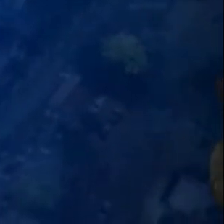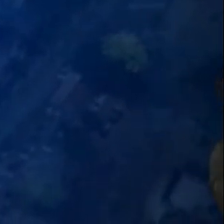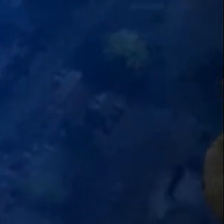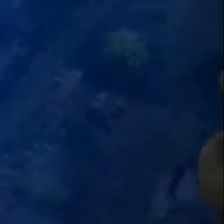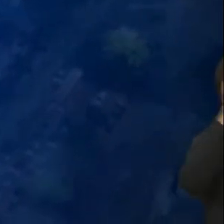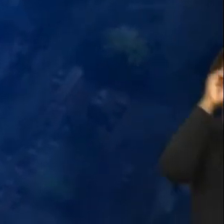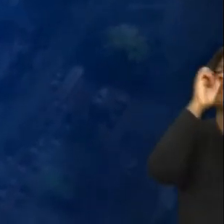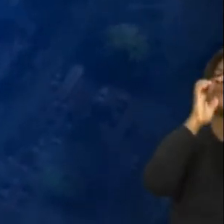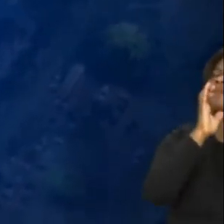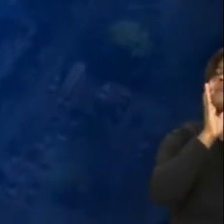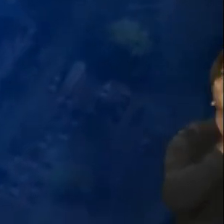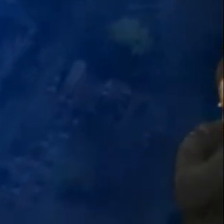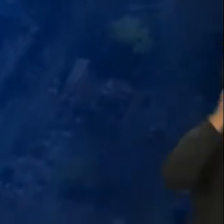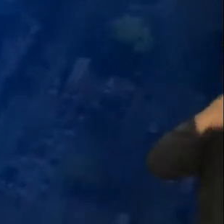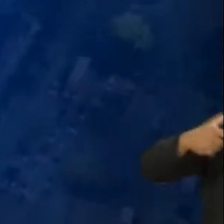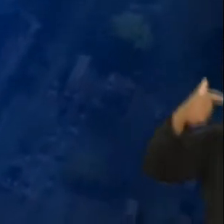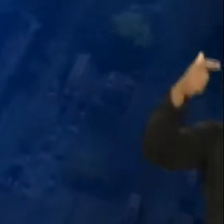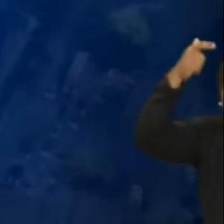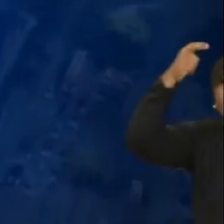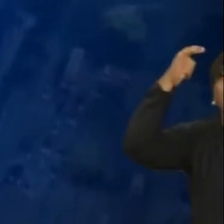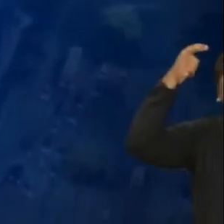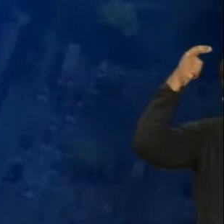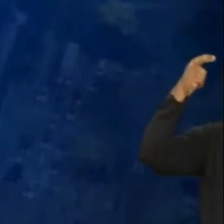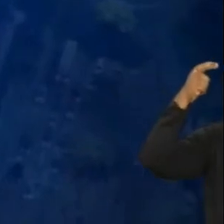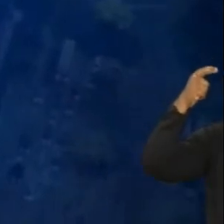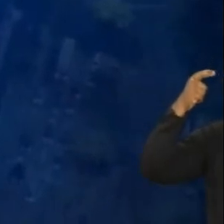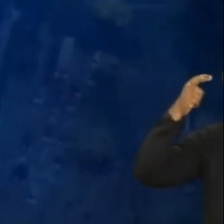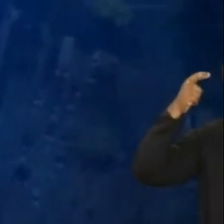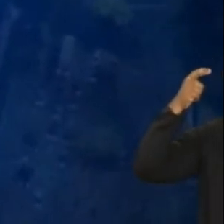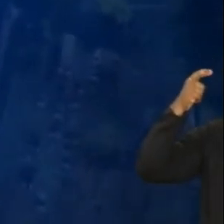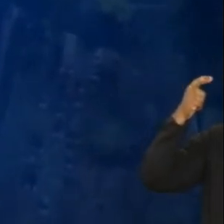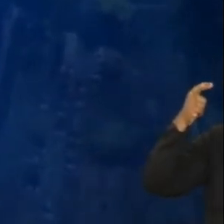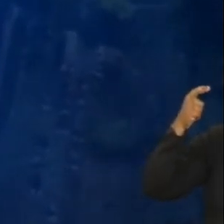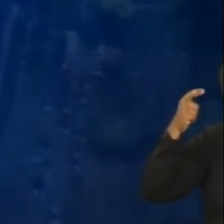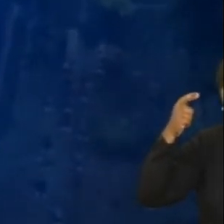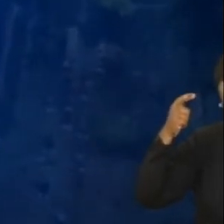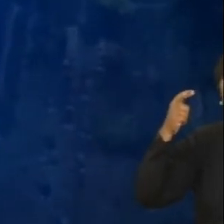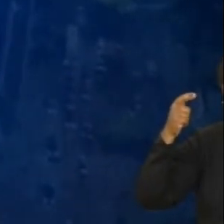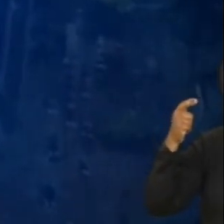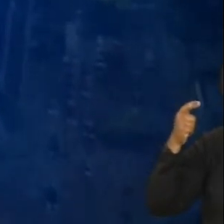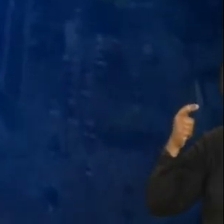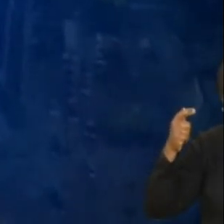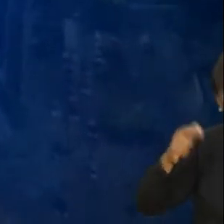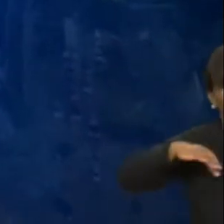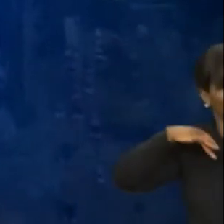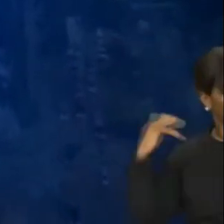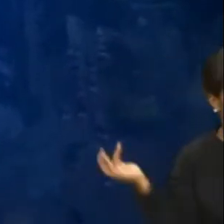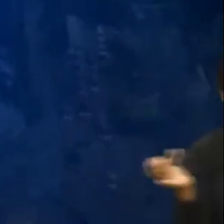Todo mundo ao Rei. Ao Rei.